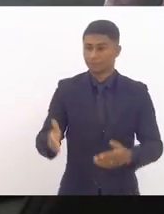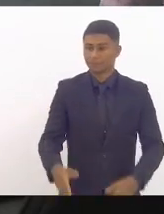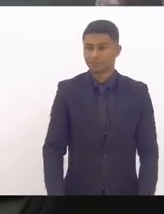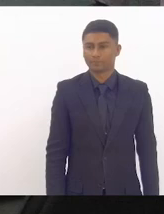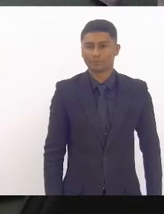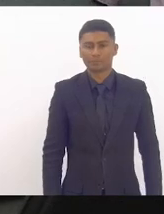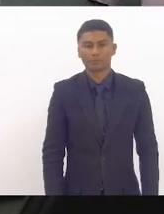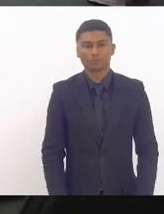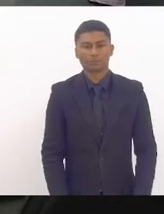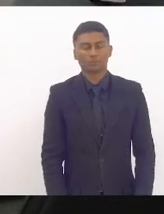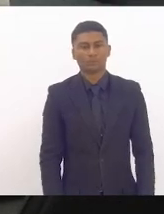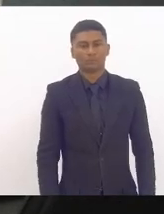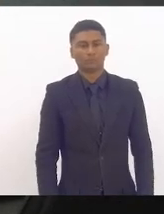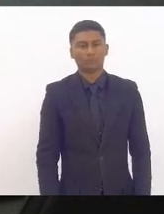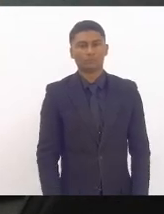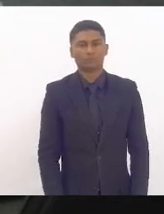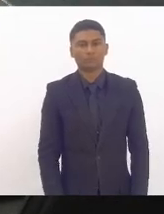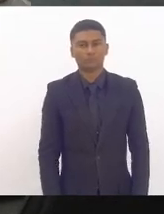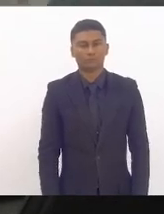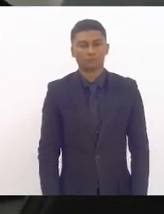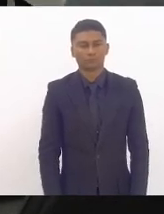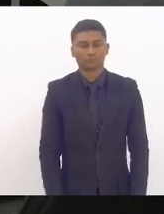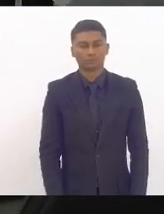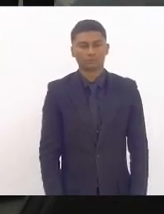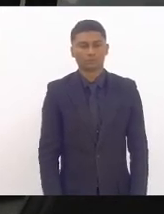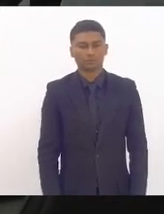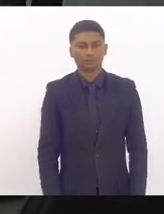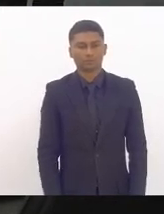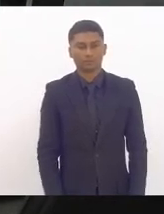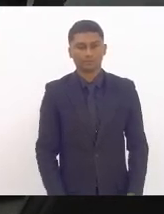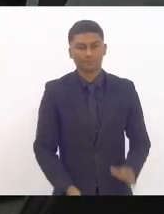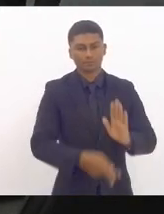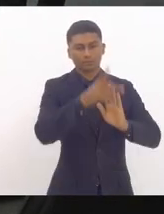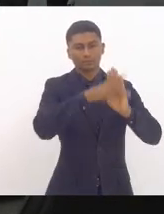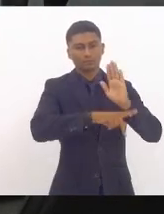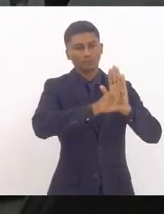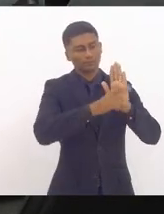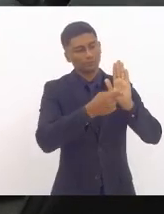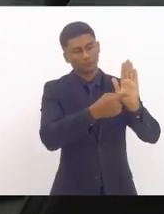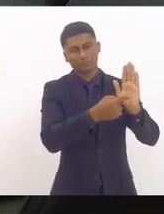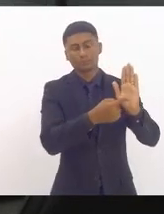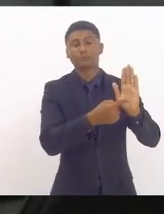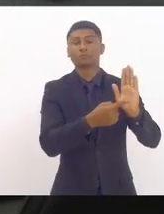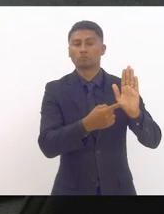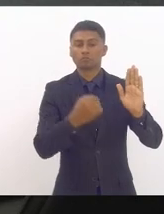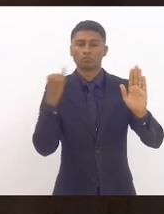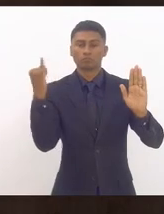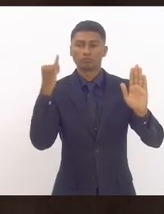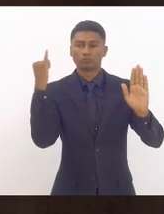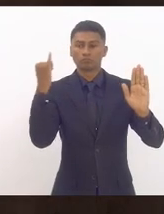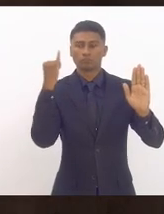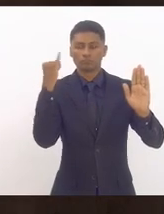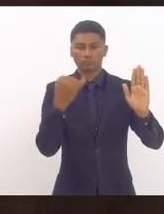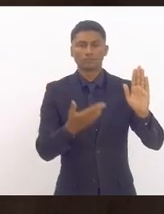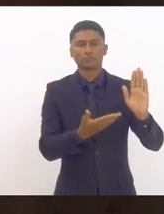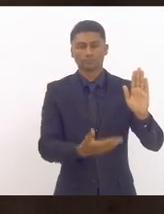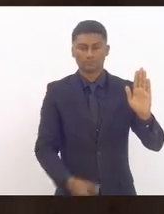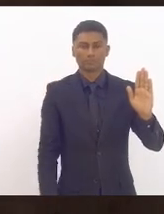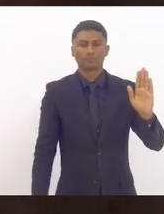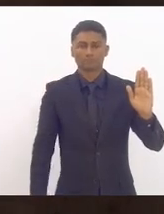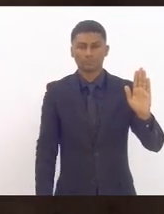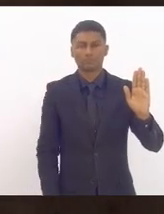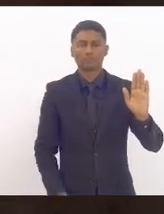aqui o microfone, presidente. Bom, o presente projeto de lei tem extrema relevância social,